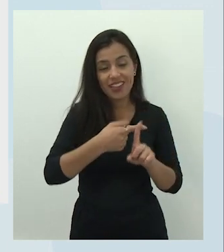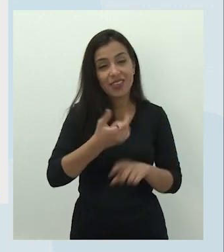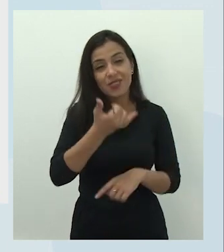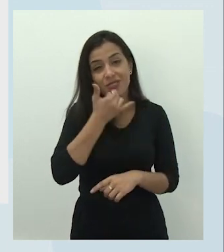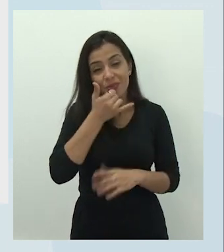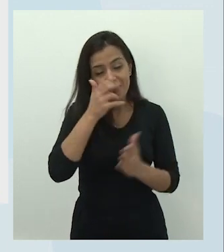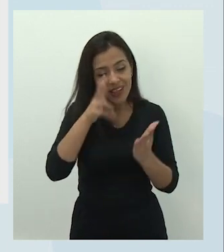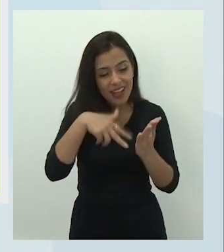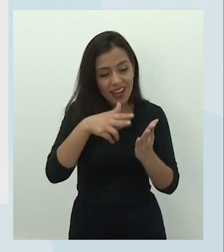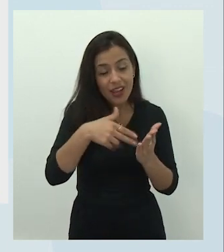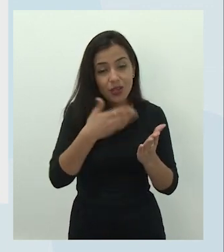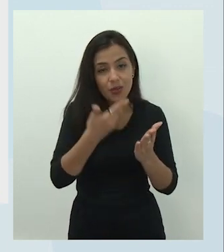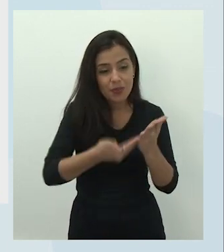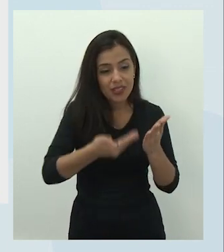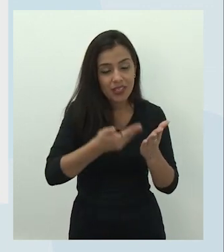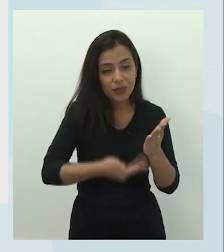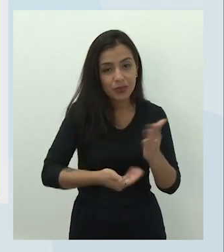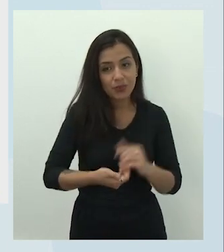ler.